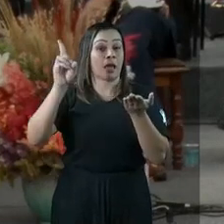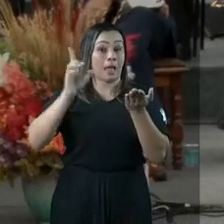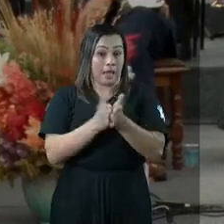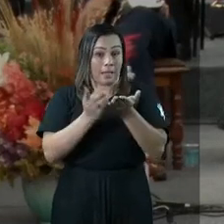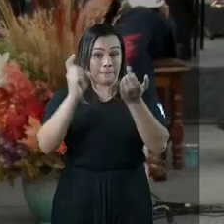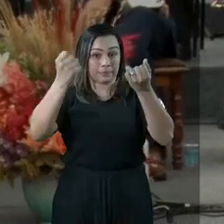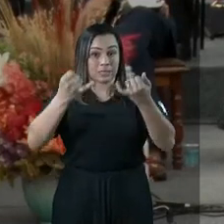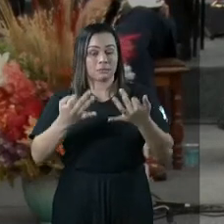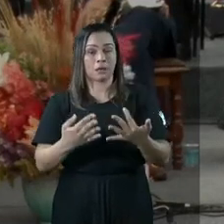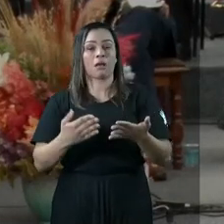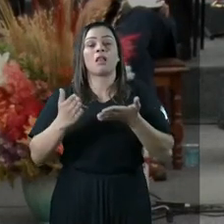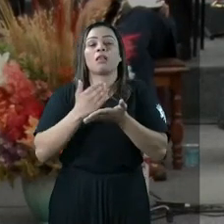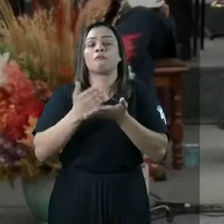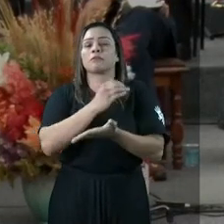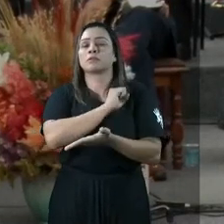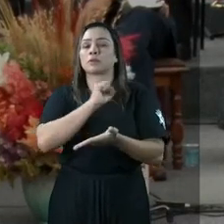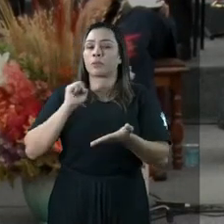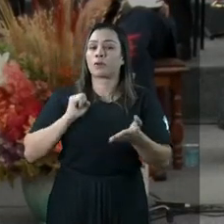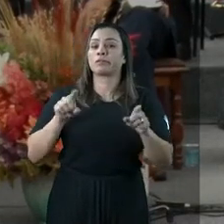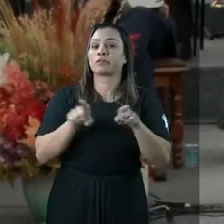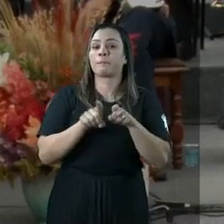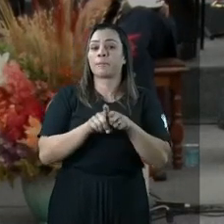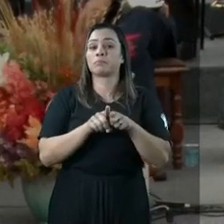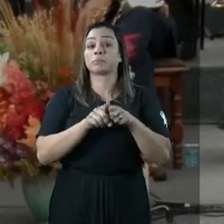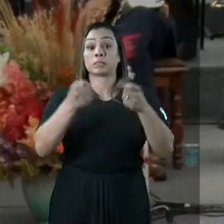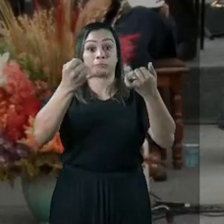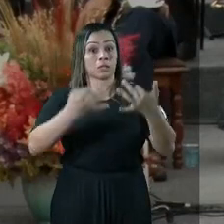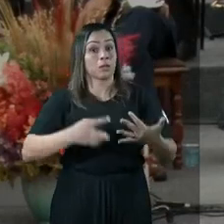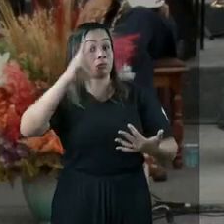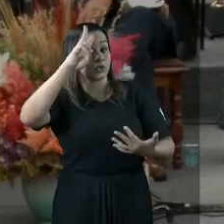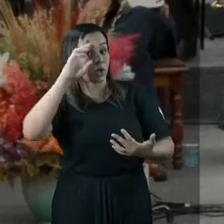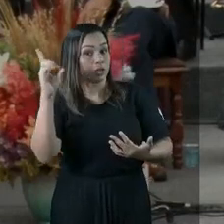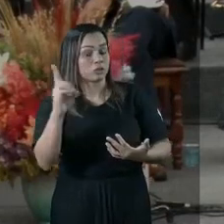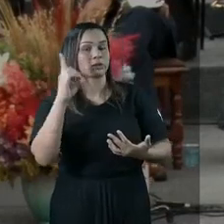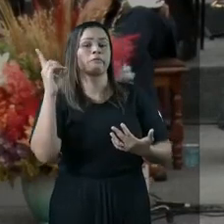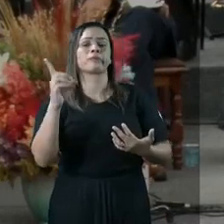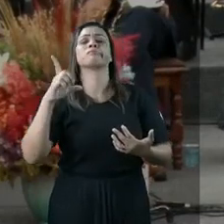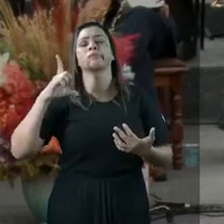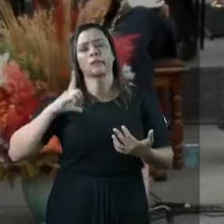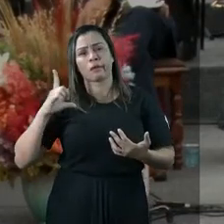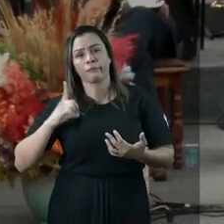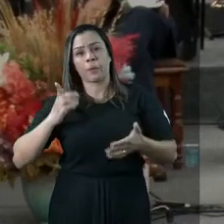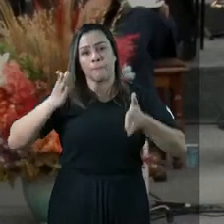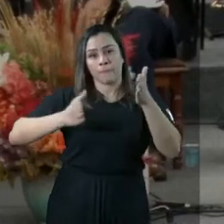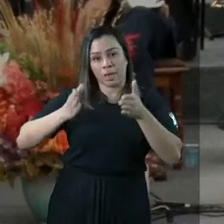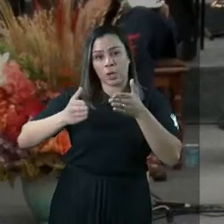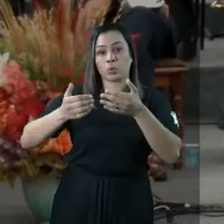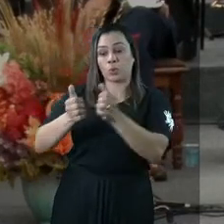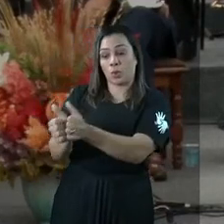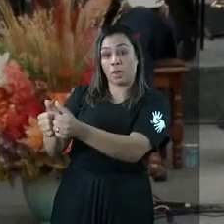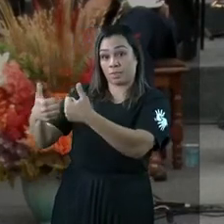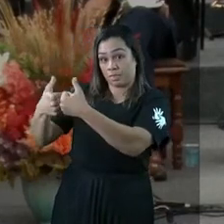de toda a trajetória, toda a estrutura bélica de resgate da Arca da Aliança para